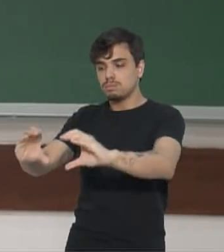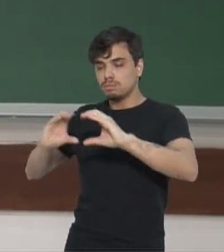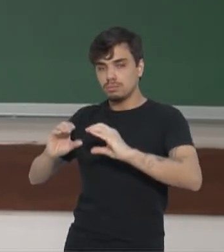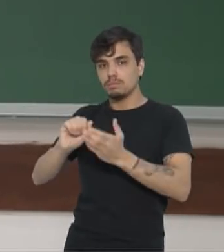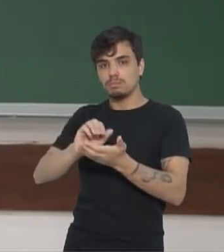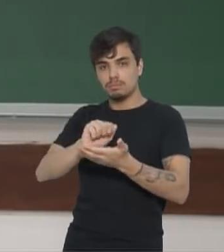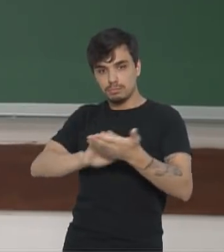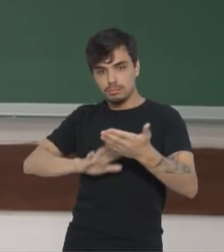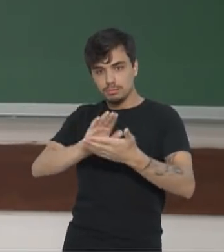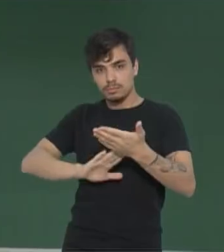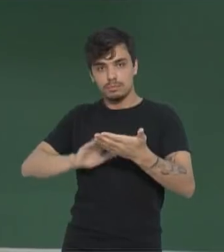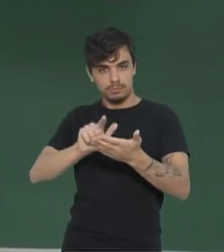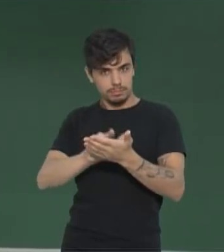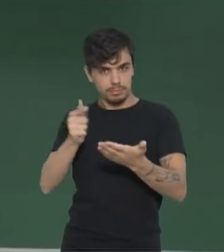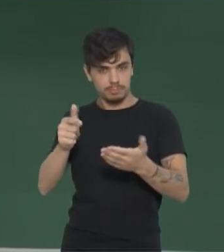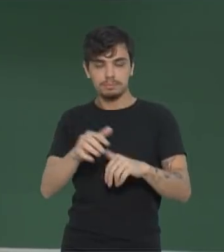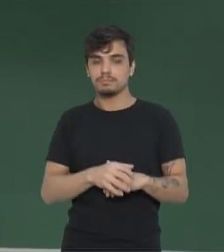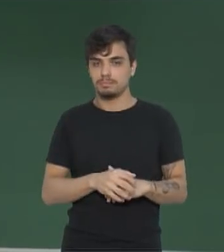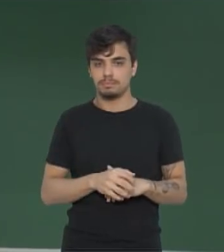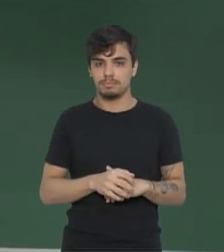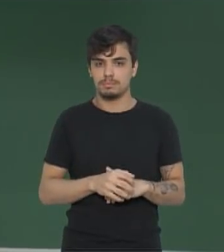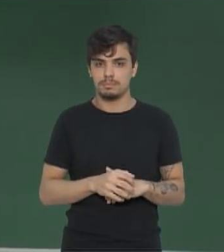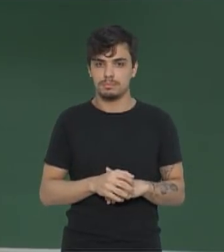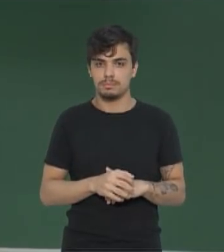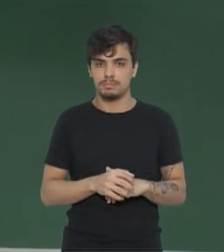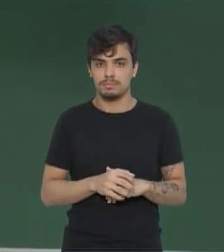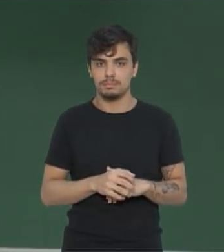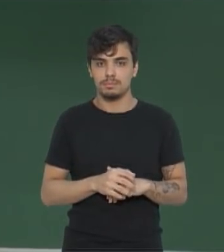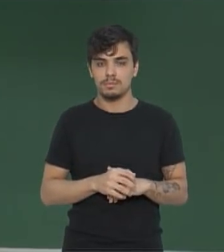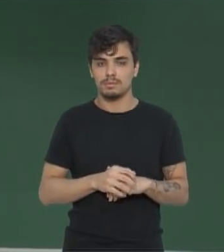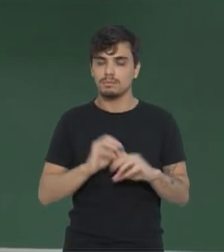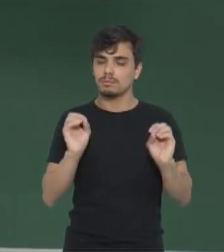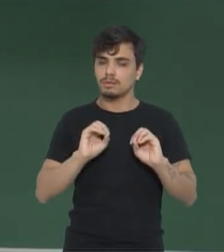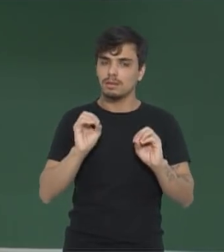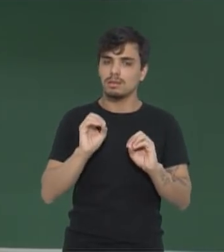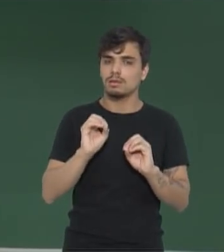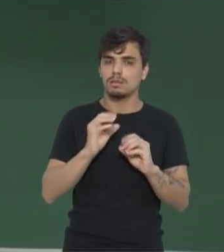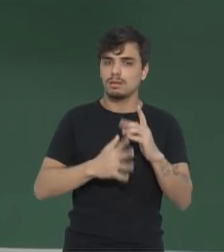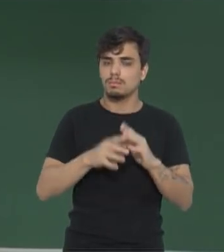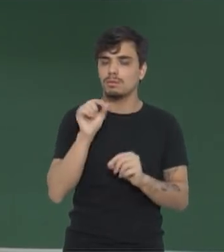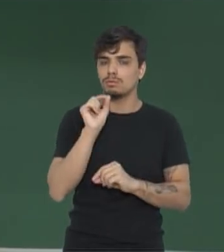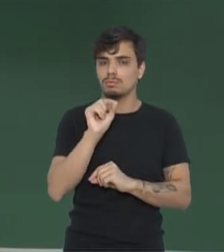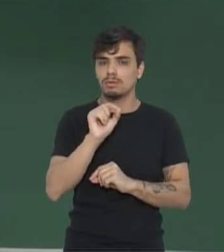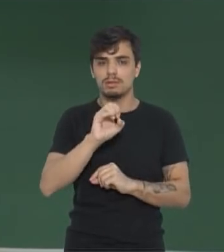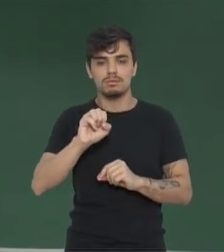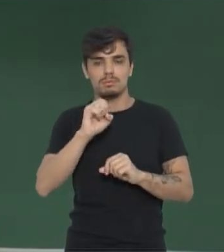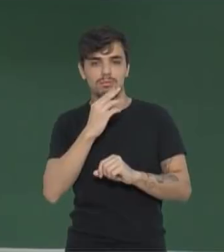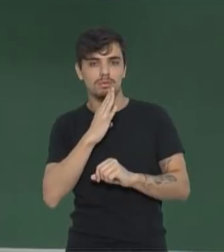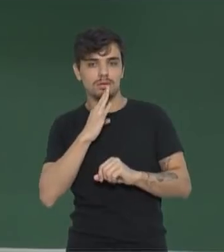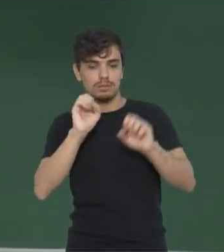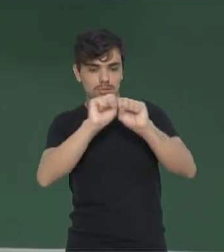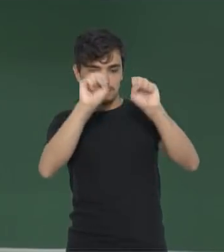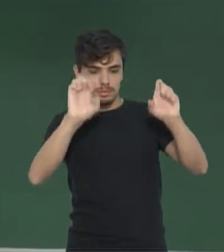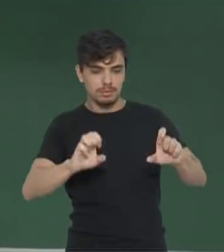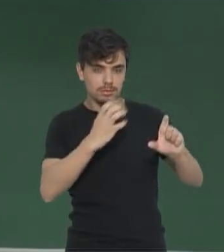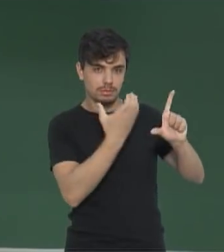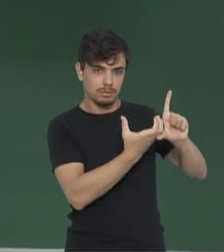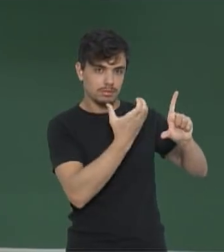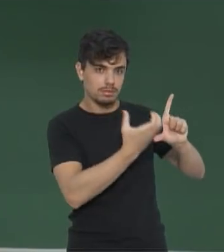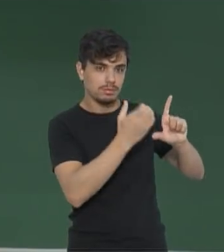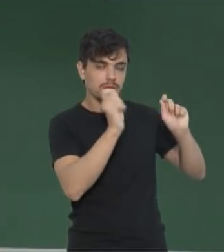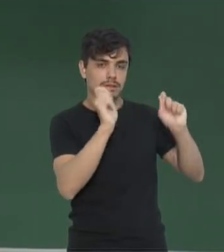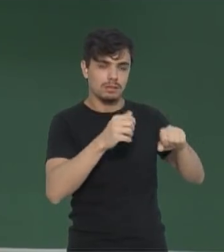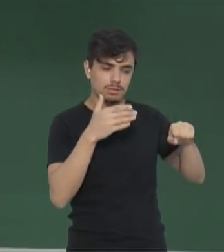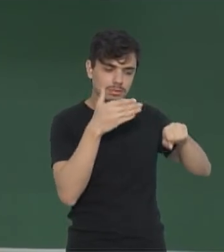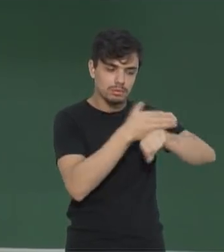bem, nada impede que você também possa, né, conhecer o sistema do Classroom, se tem condições, se